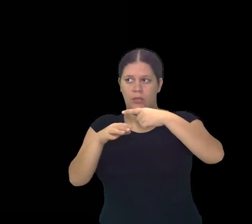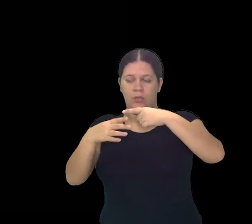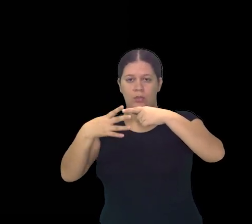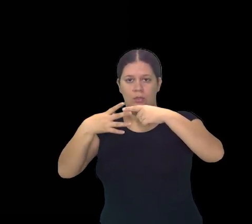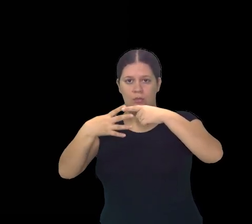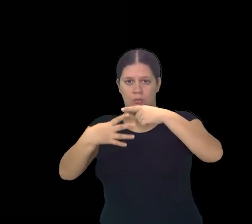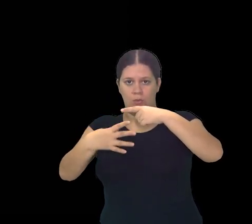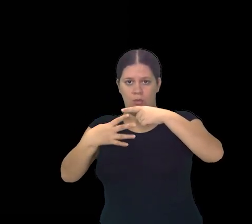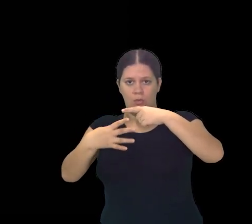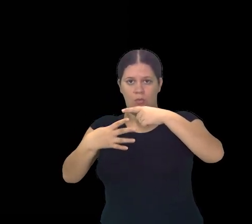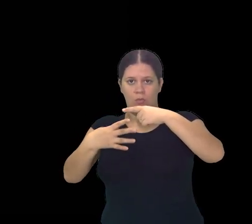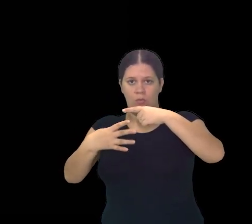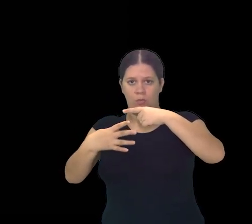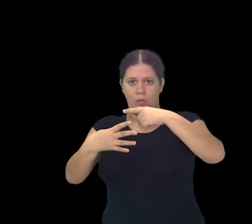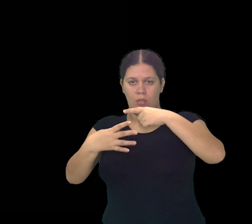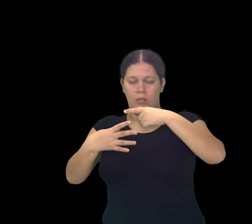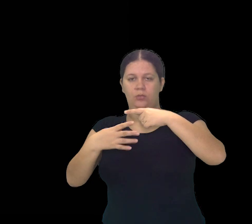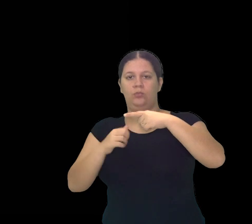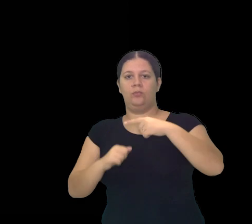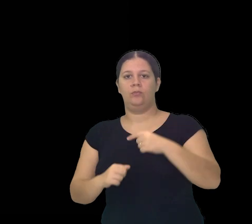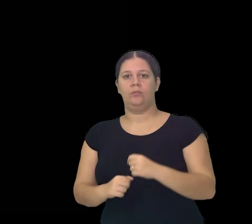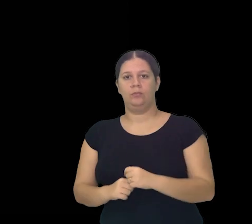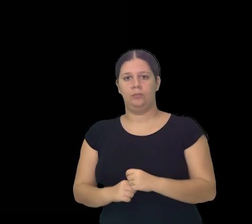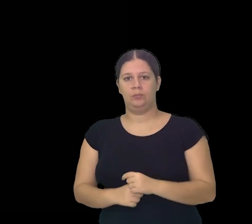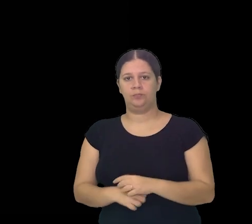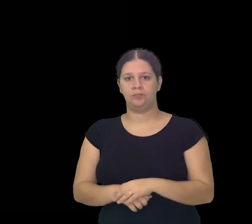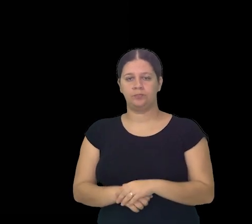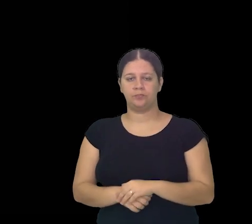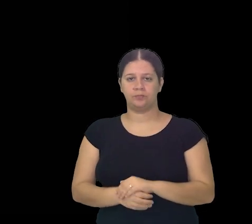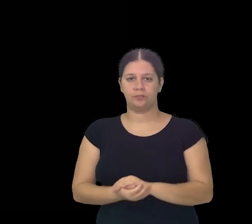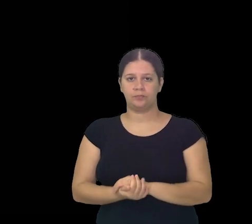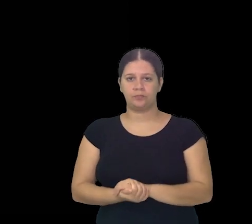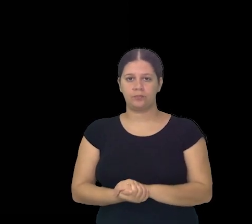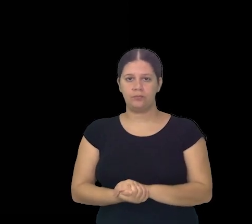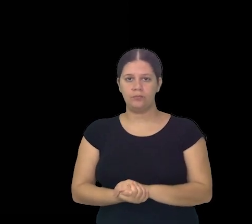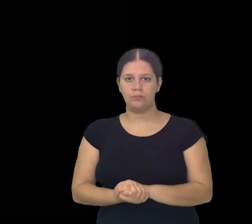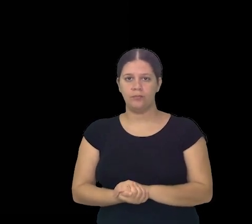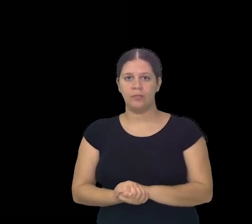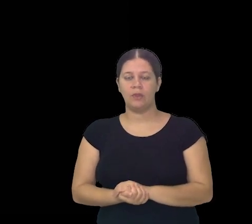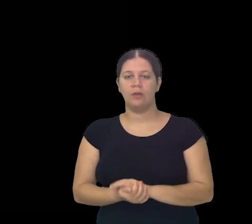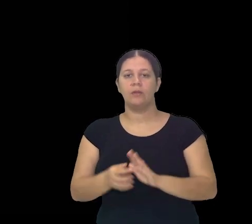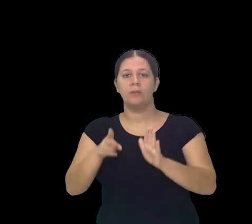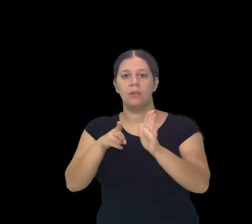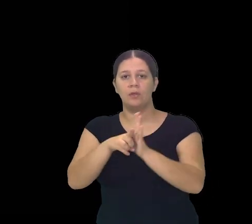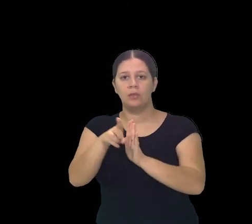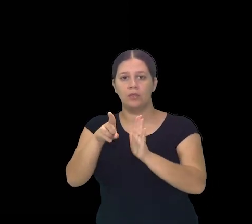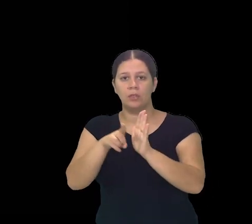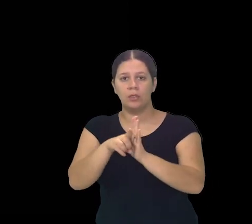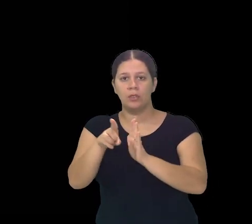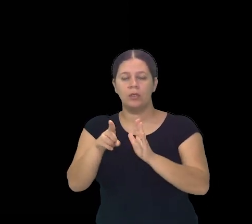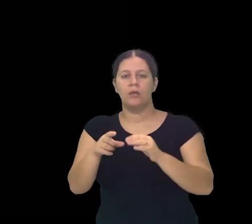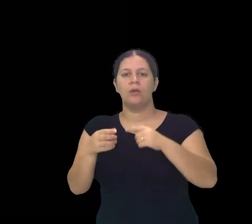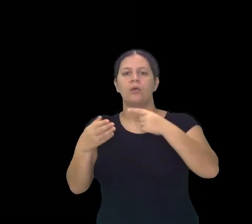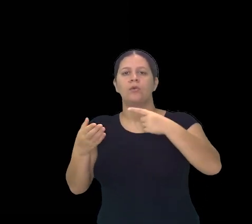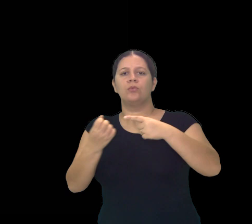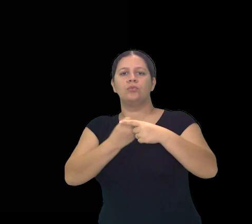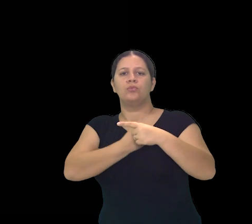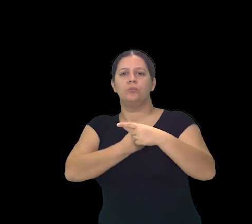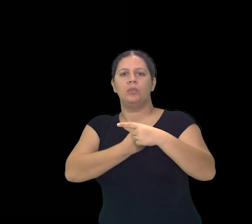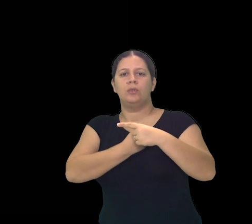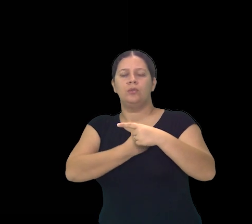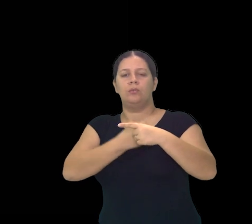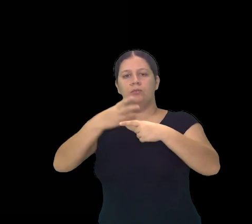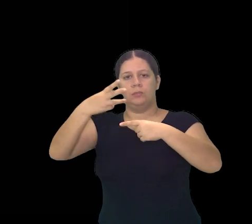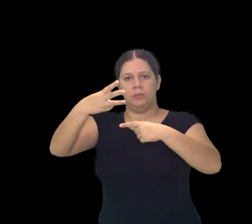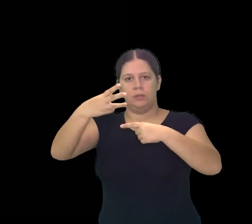denominador. O denominador é apenas o número de baixo, é o 4. Então, se perguntarem, o numerador é 3,